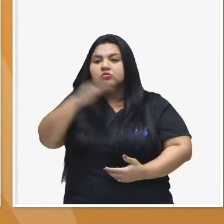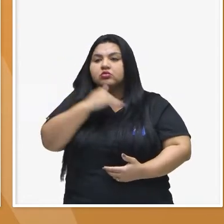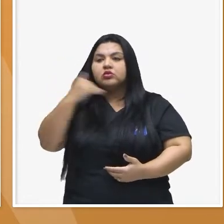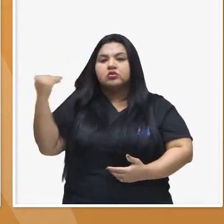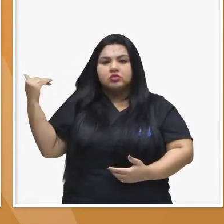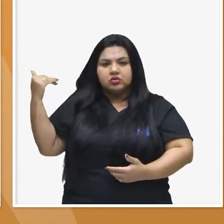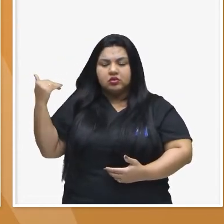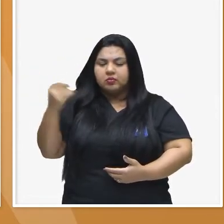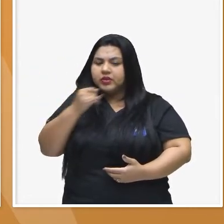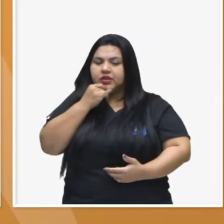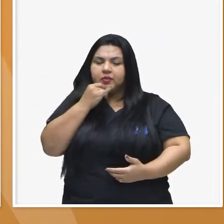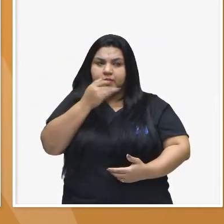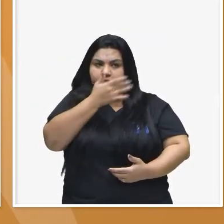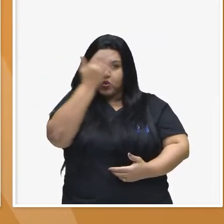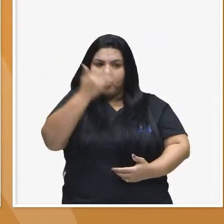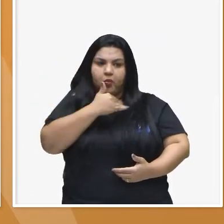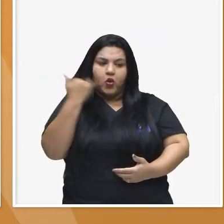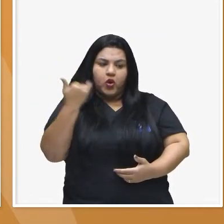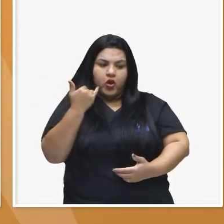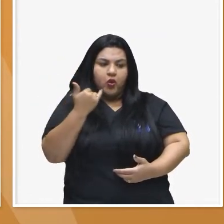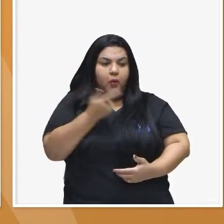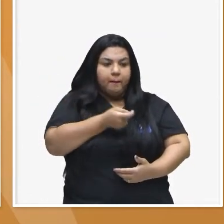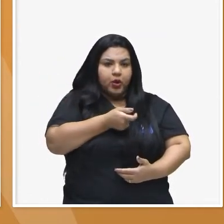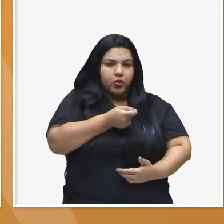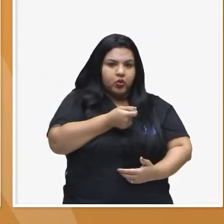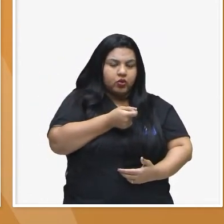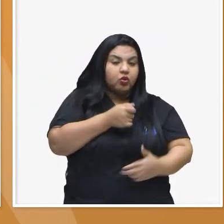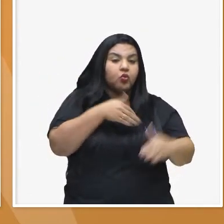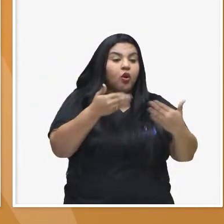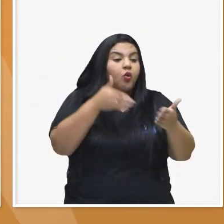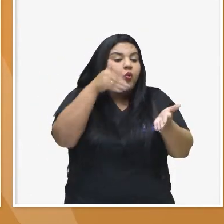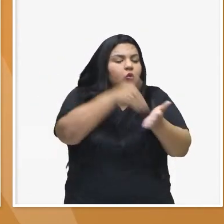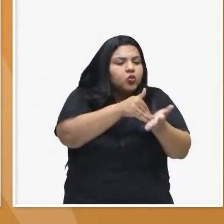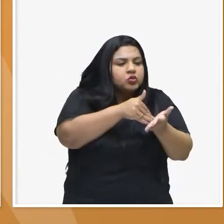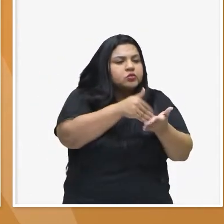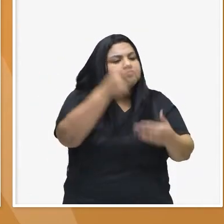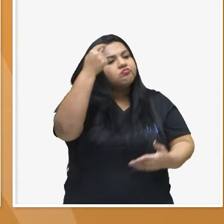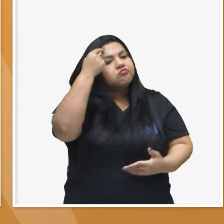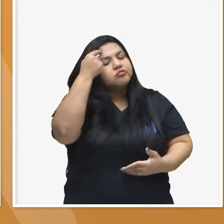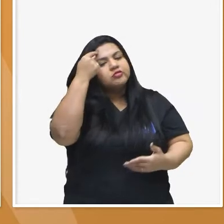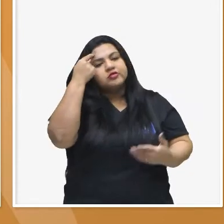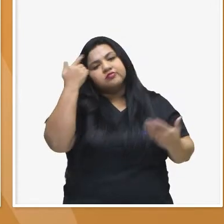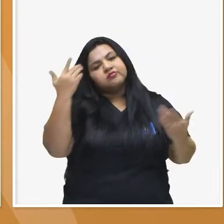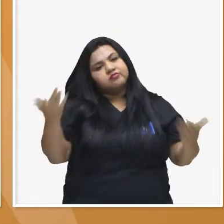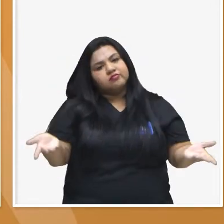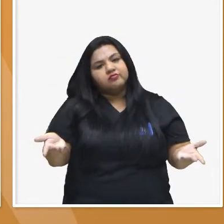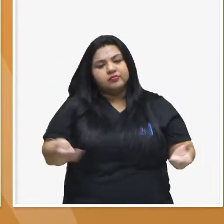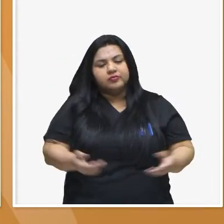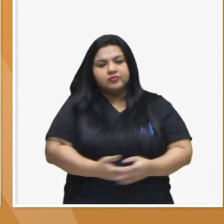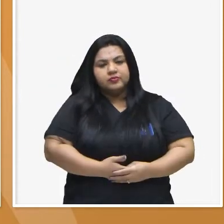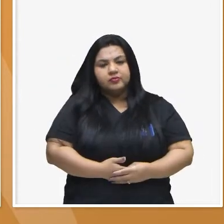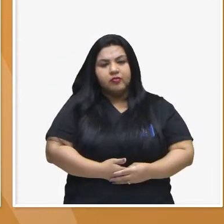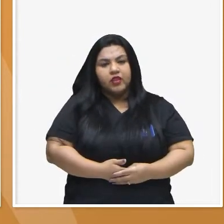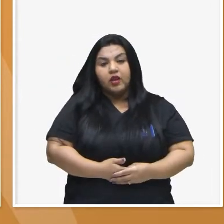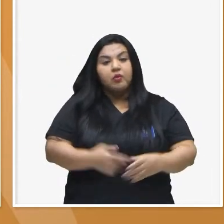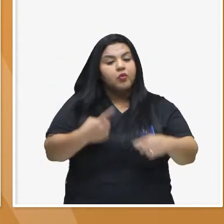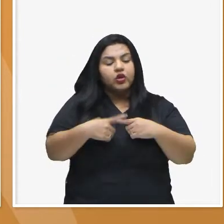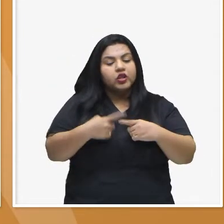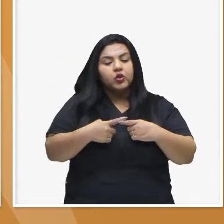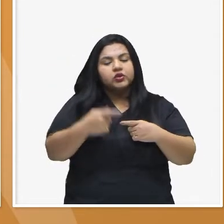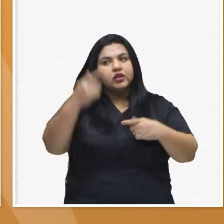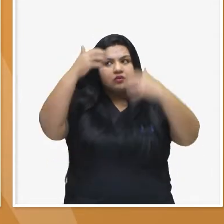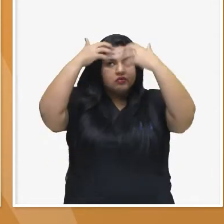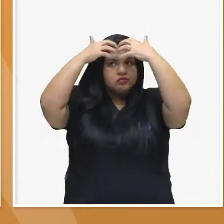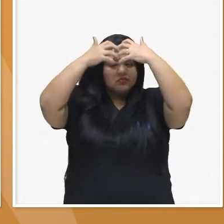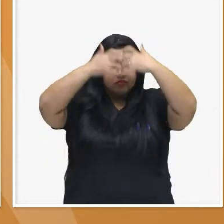há pouco tempo, por exemplo, ninguém sabe qual foi a última coisa que ele pensou, né? Porque você não consegue abrir, você não vai